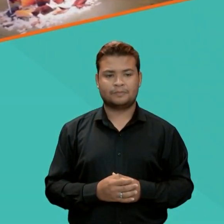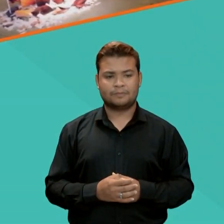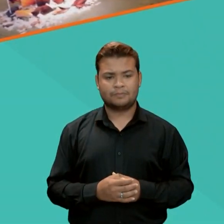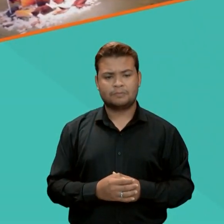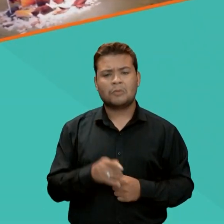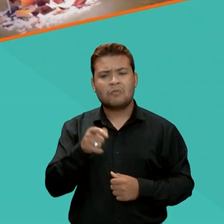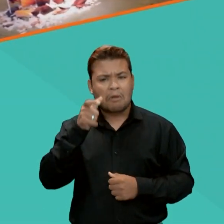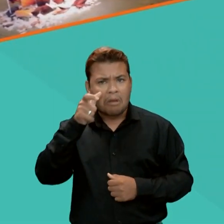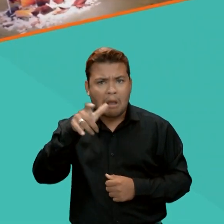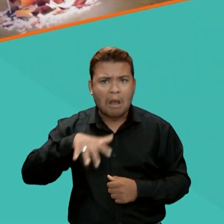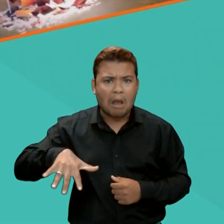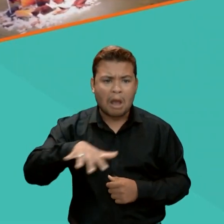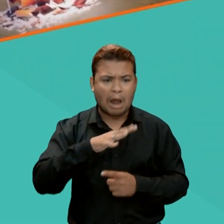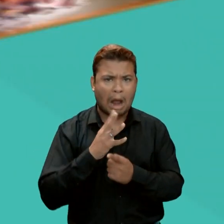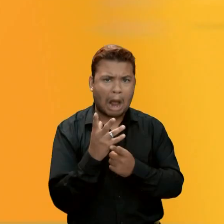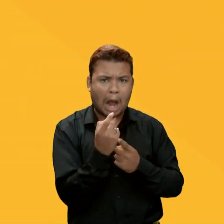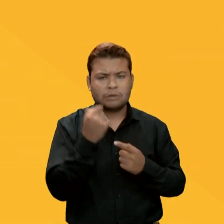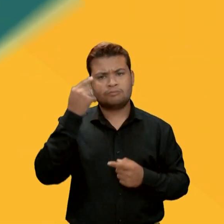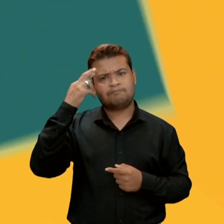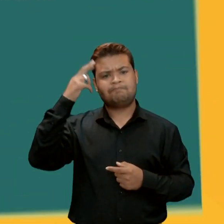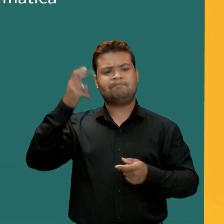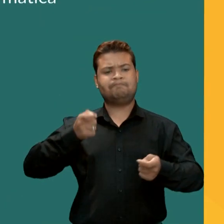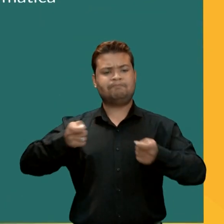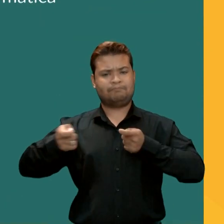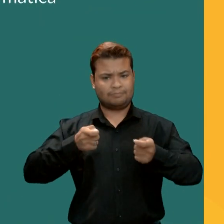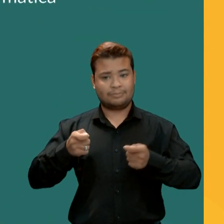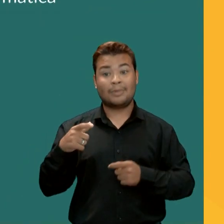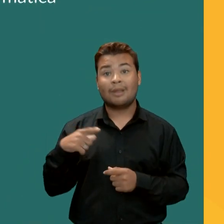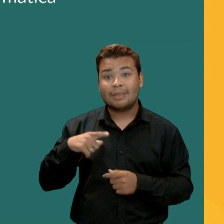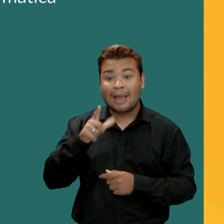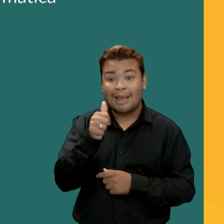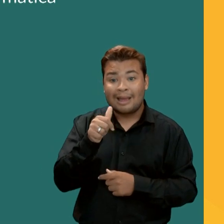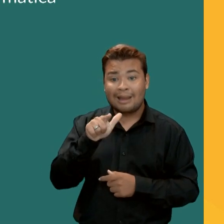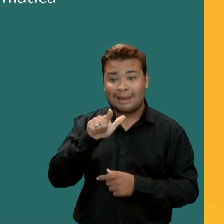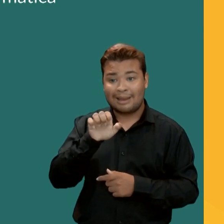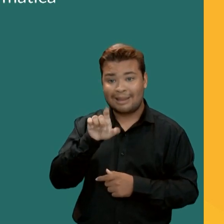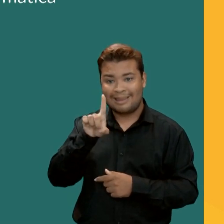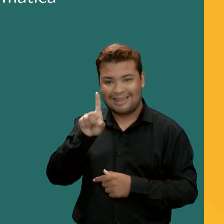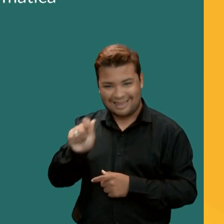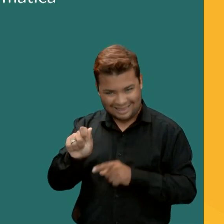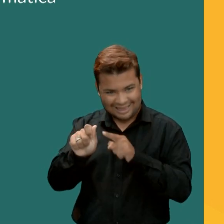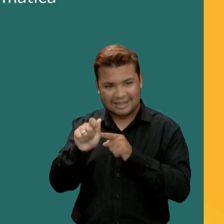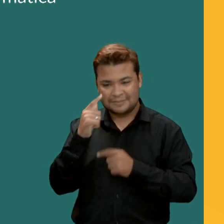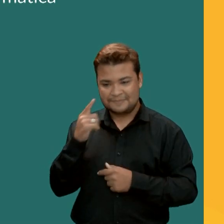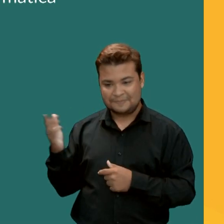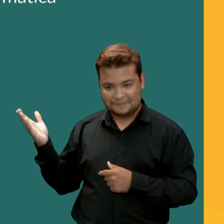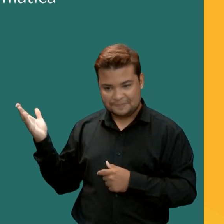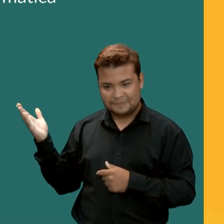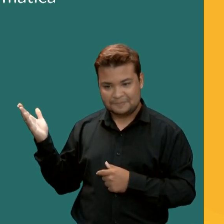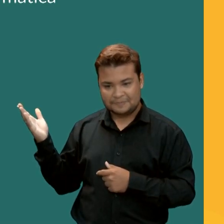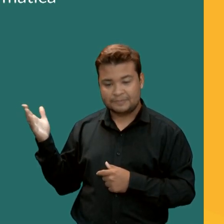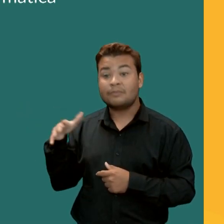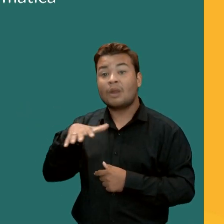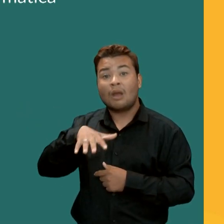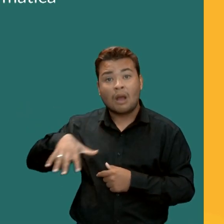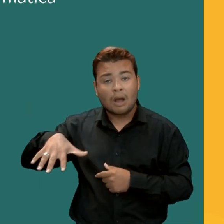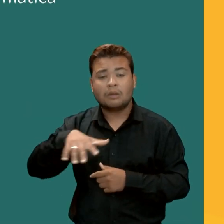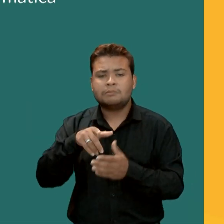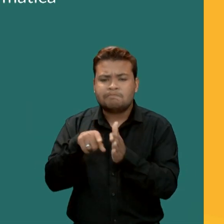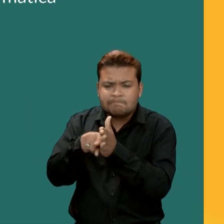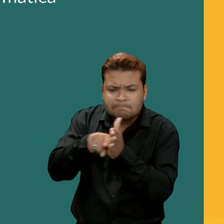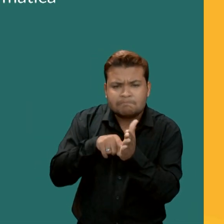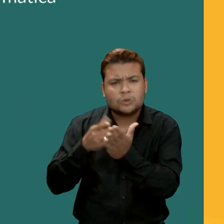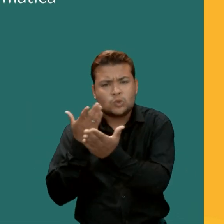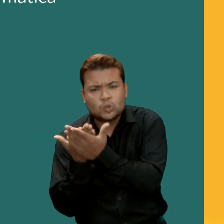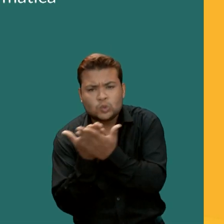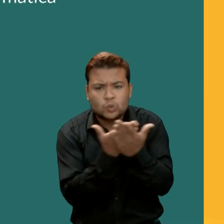Você se interessa por direção de arte? O Laboratório Experimental de Direção de Arte é um espaço de pesquisa e estudo